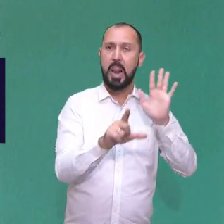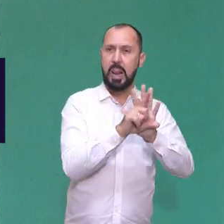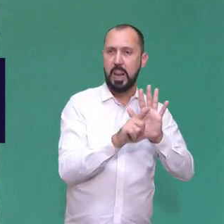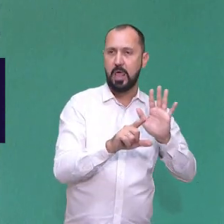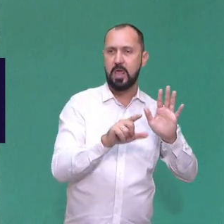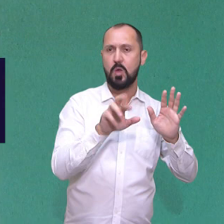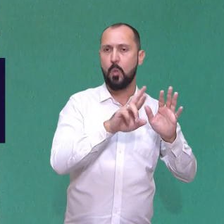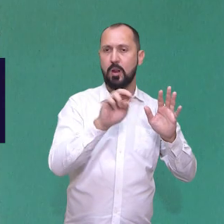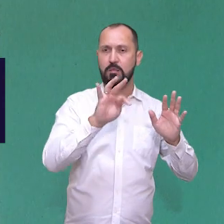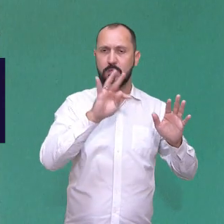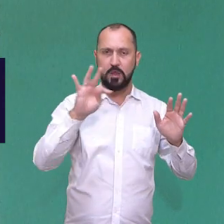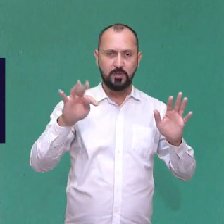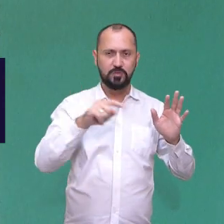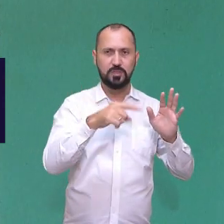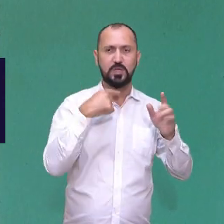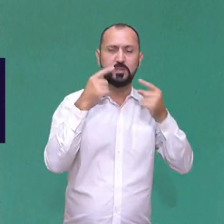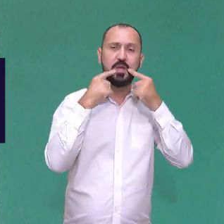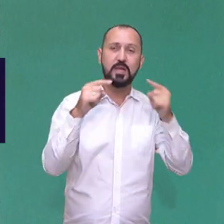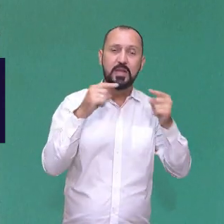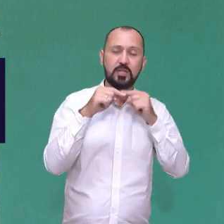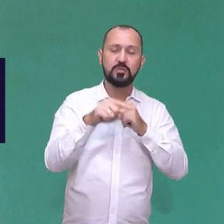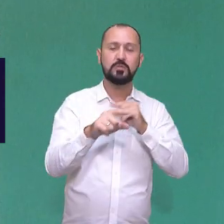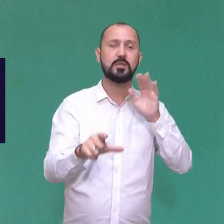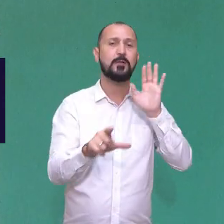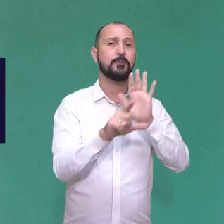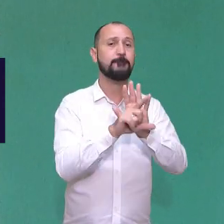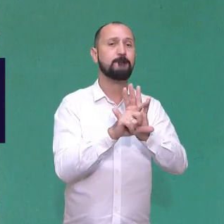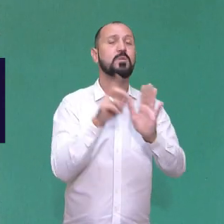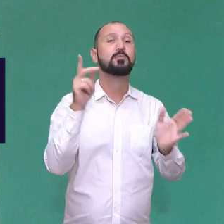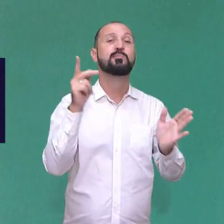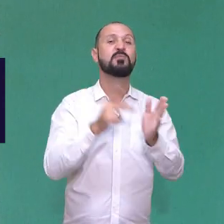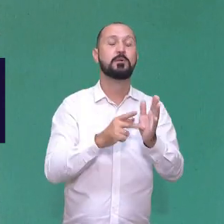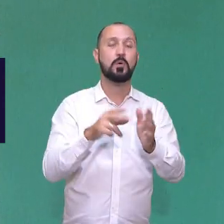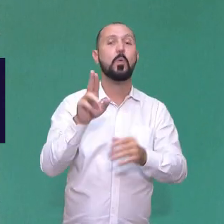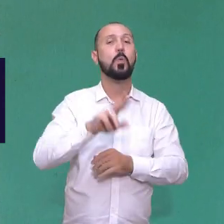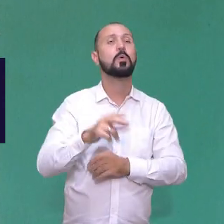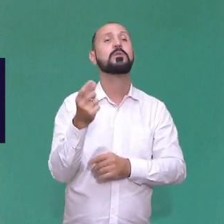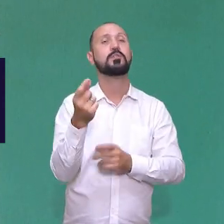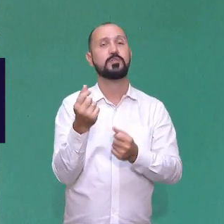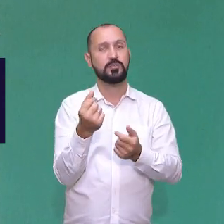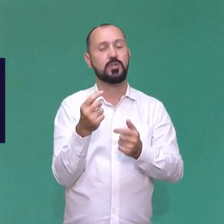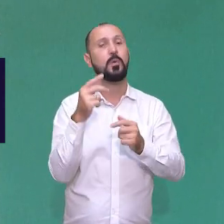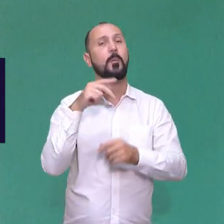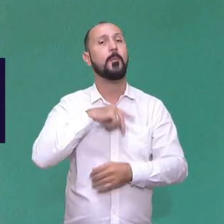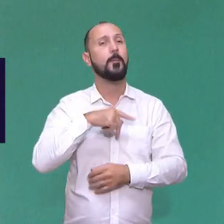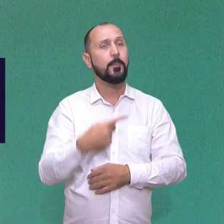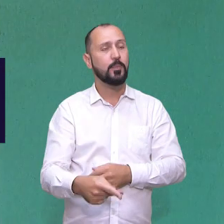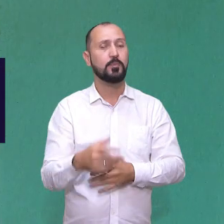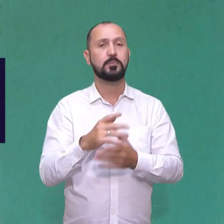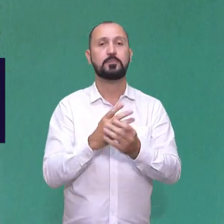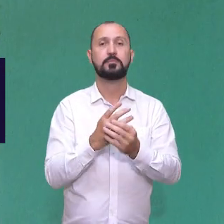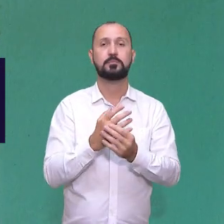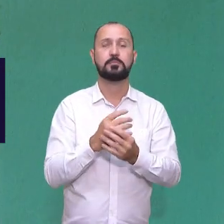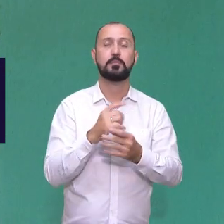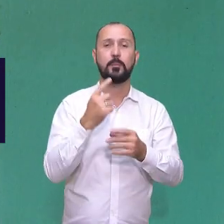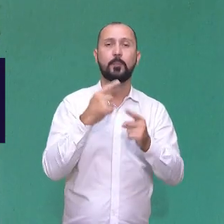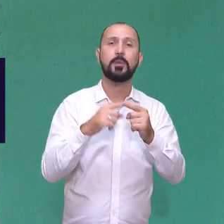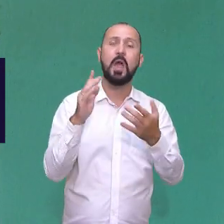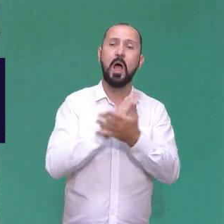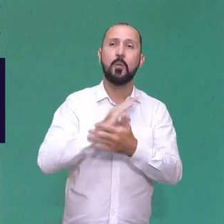Rouanet é isso, a Lei Rouanet é aquilo, e todos esses críticos da Lei Rouanet, na verdade, tudo usam dinheiro público